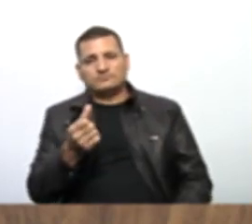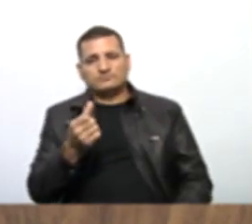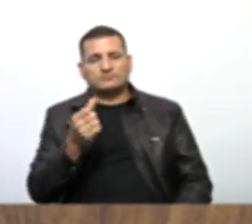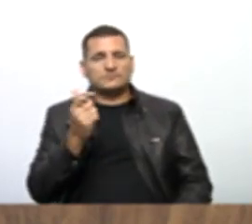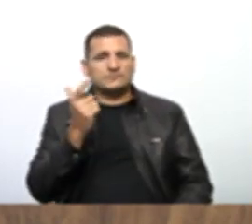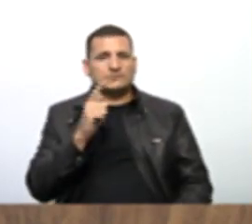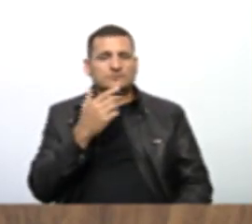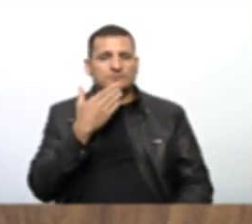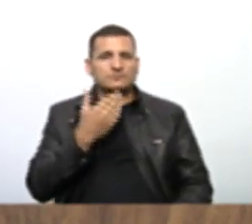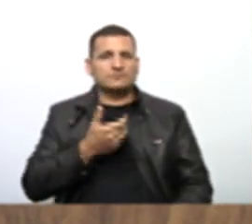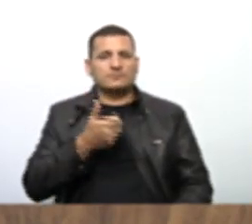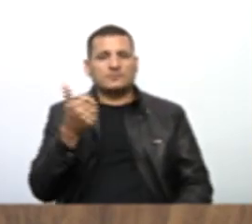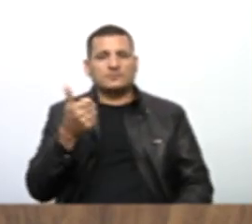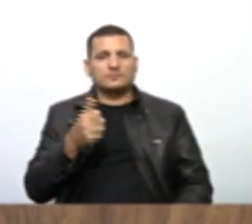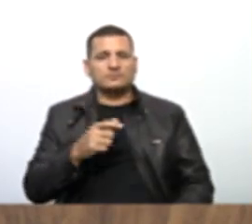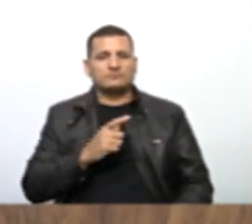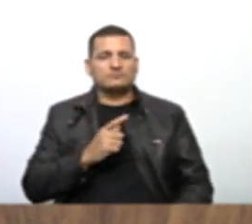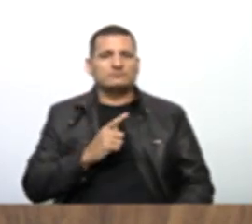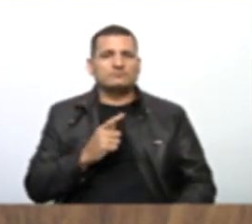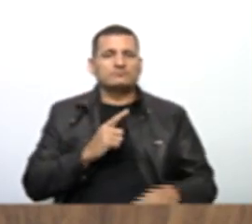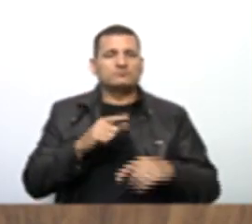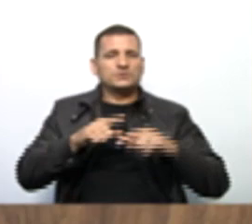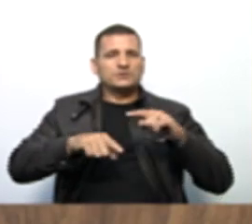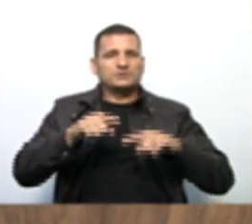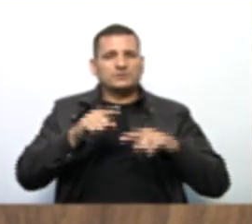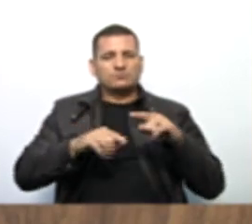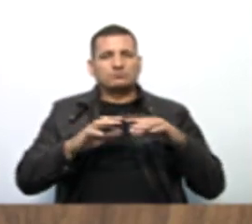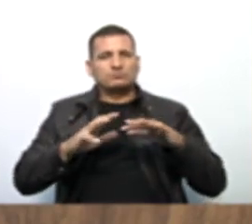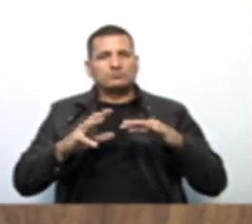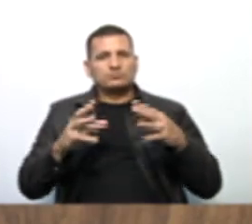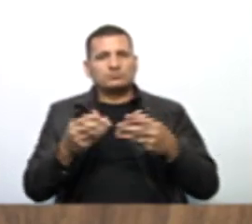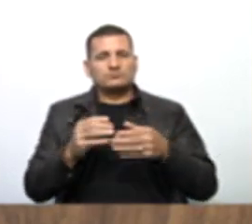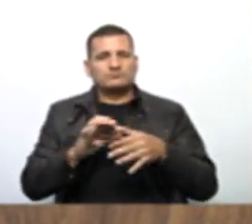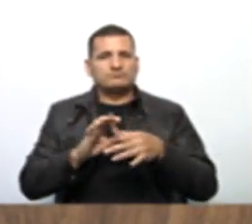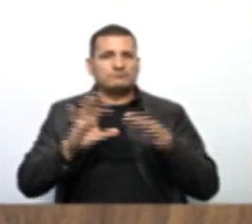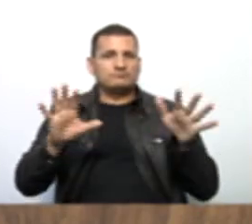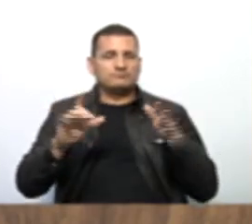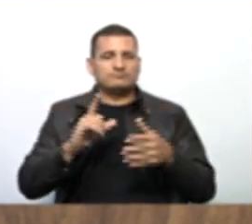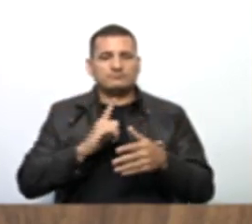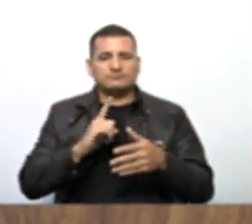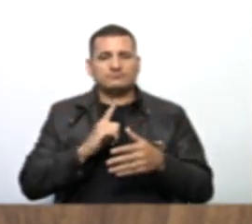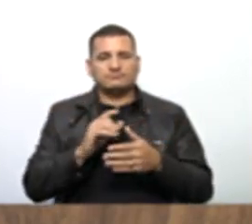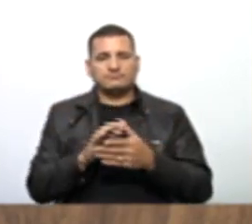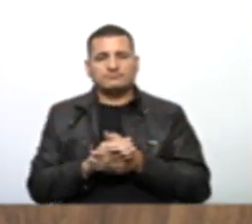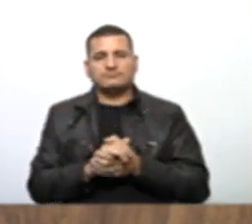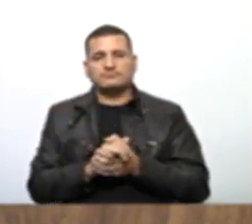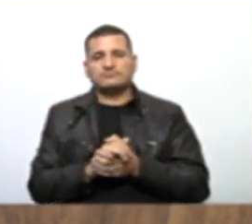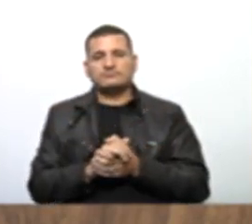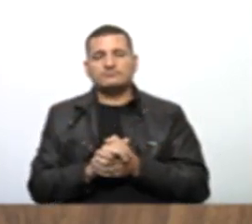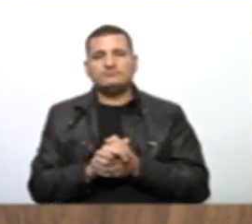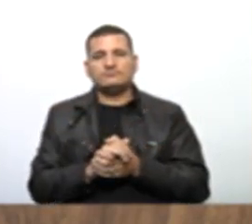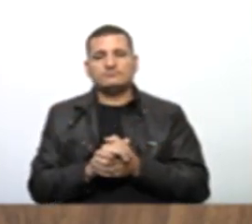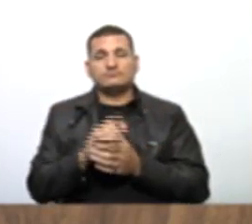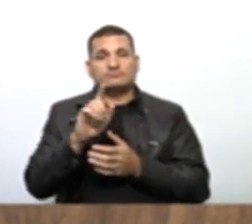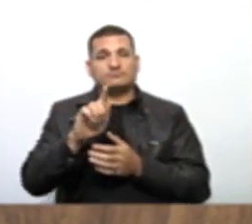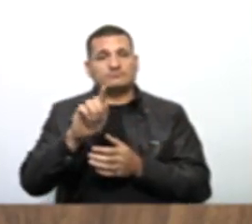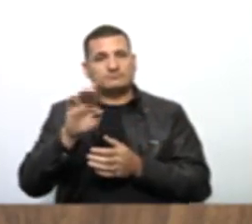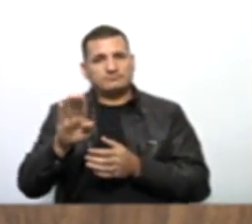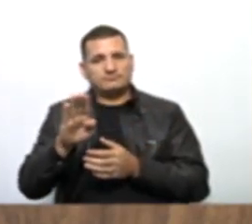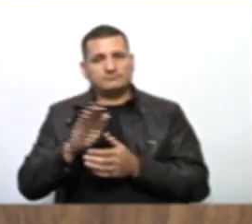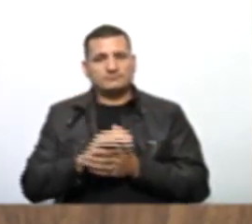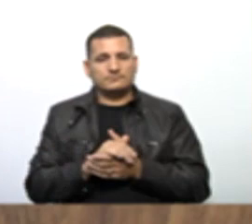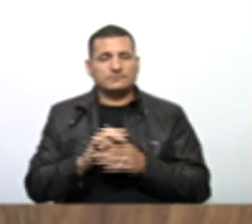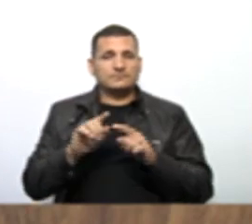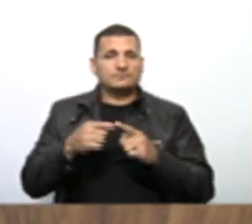com isso a gente tem os equipamentos praias praticamente todos netão disponível e pra processar na casa de 1 gigabyte só que